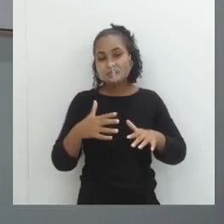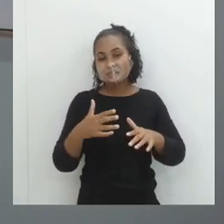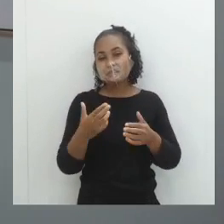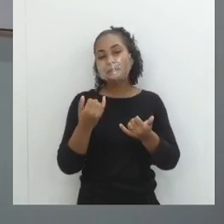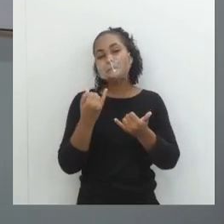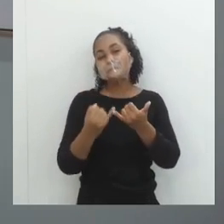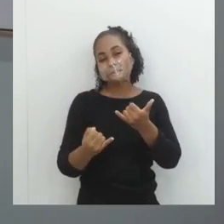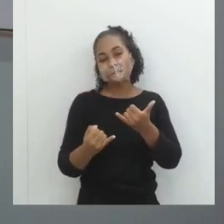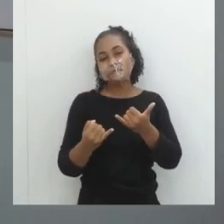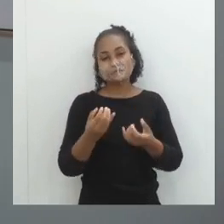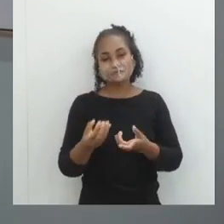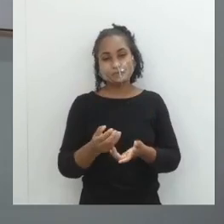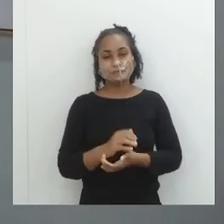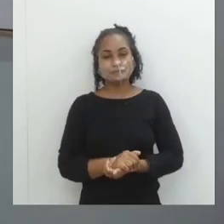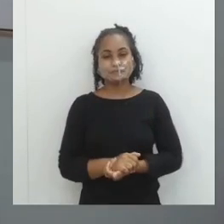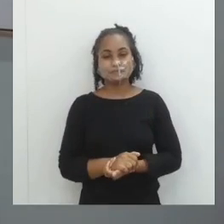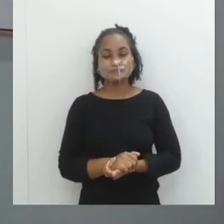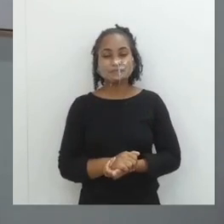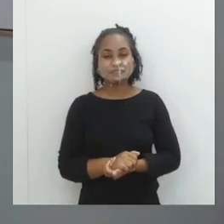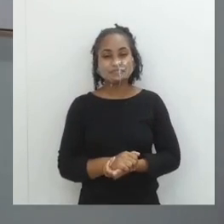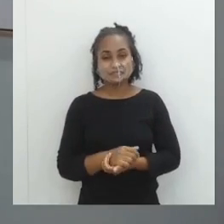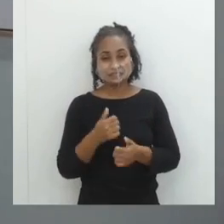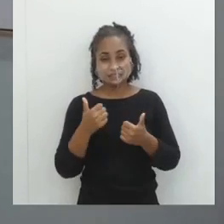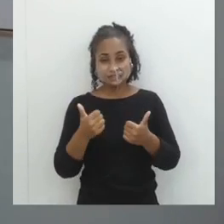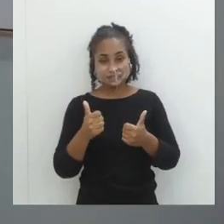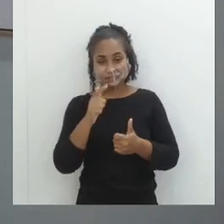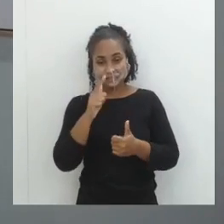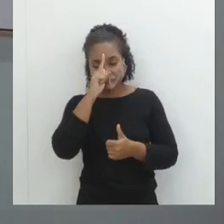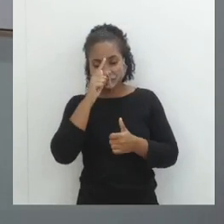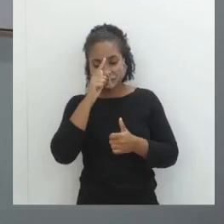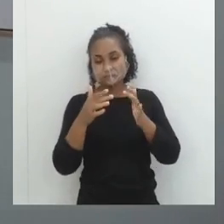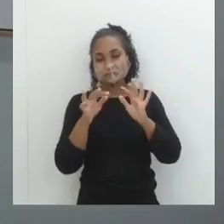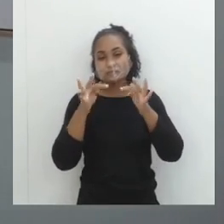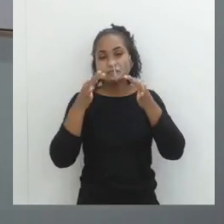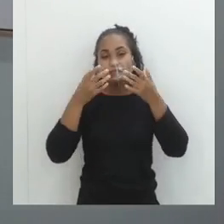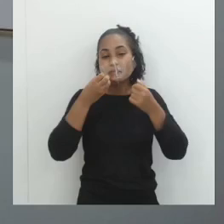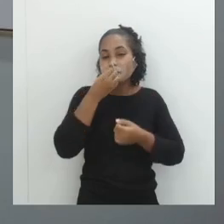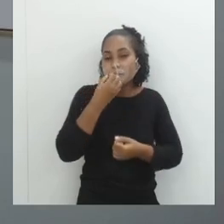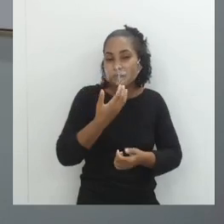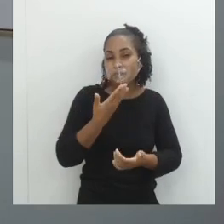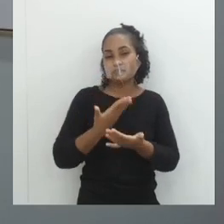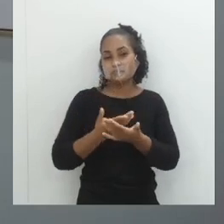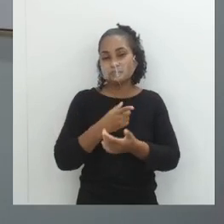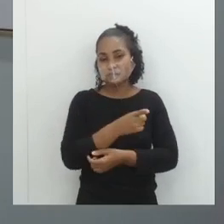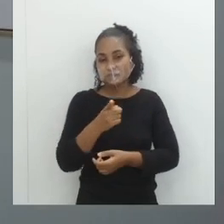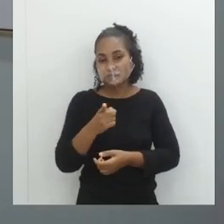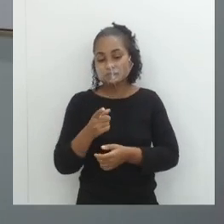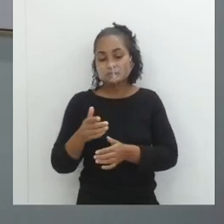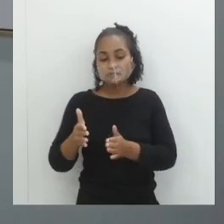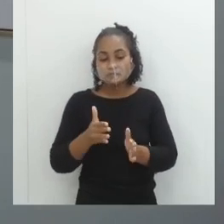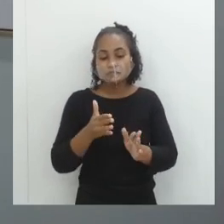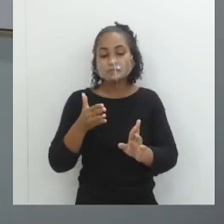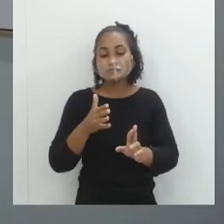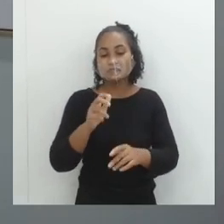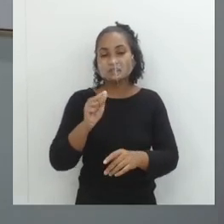de como era esse teatro grego, tá, pessoal? Então, bons estudos para vocês, sigam o caminho lá do